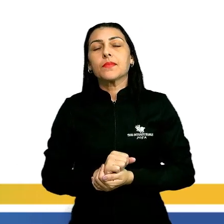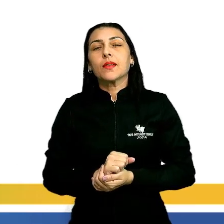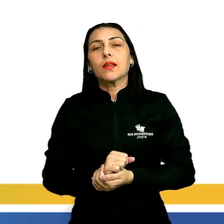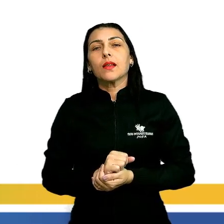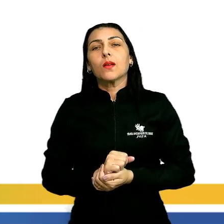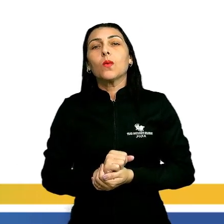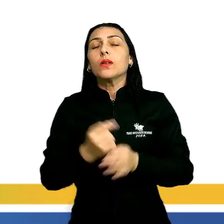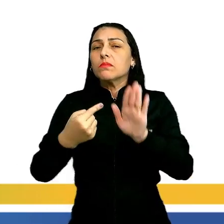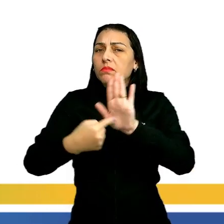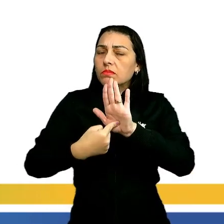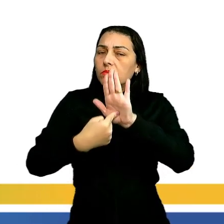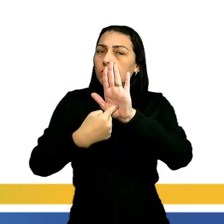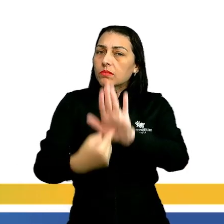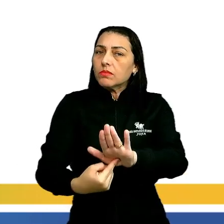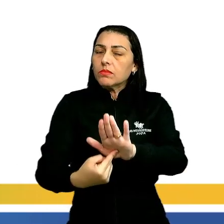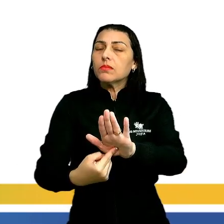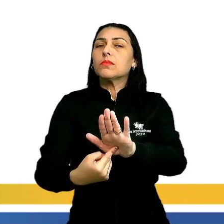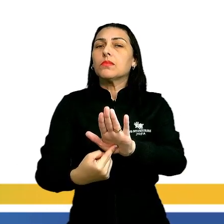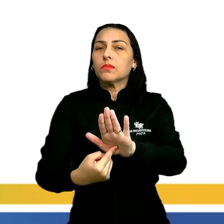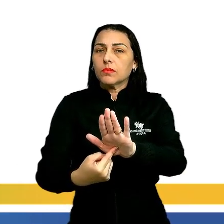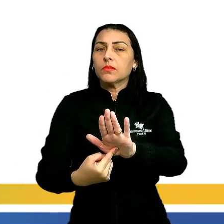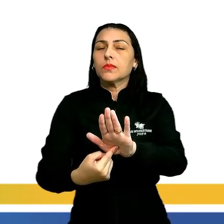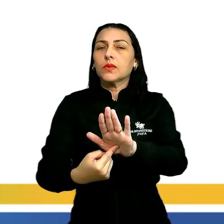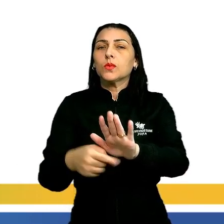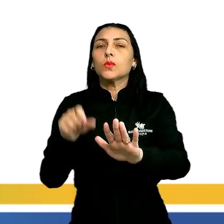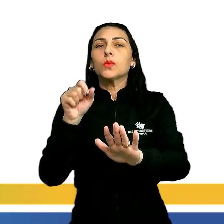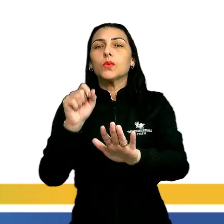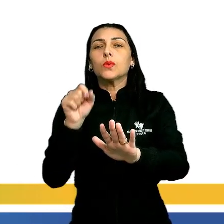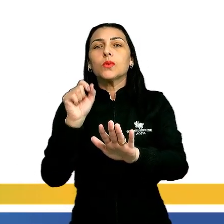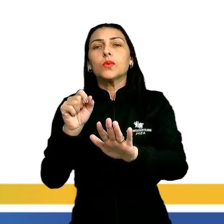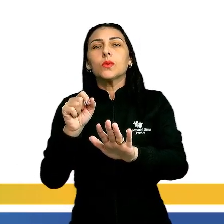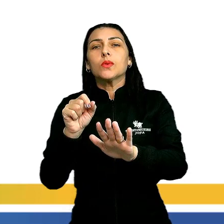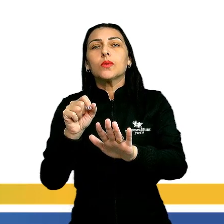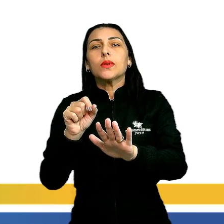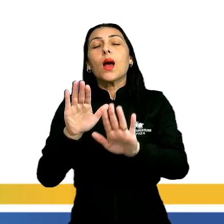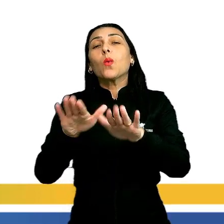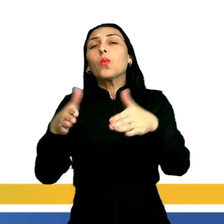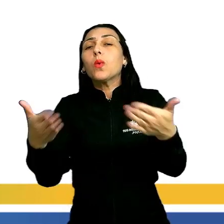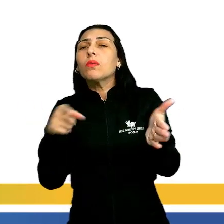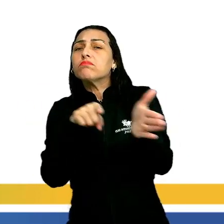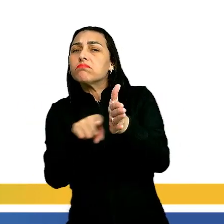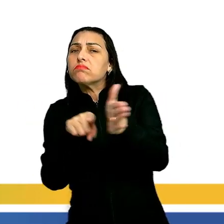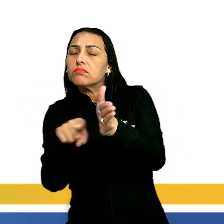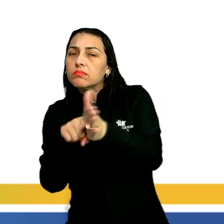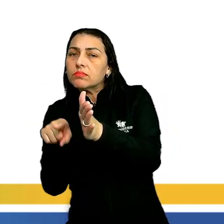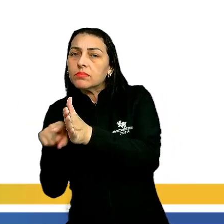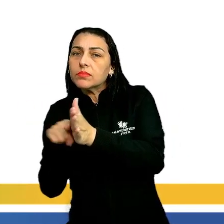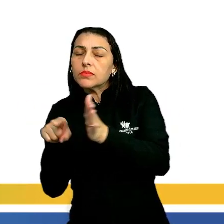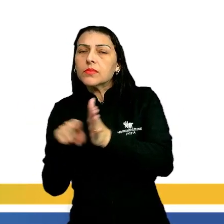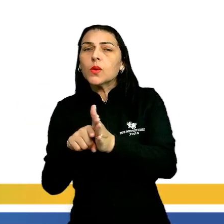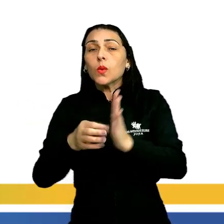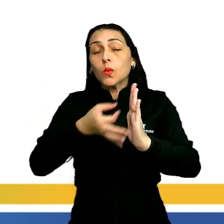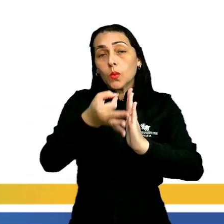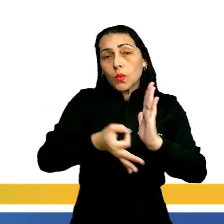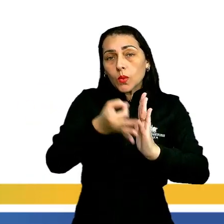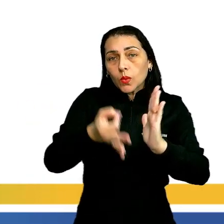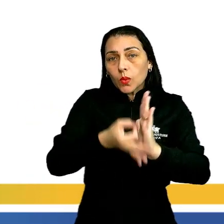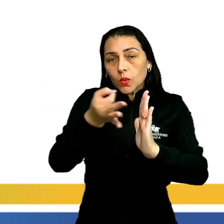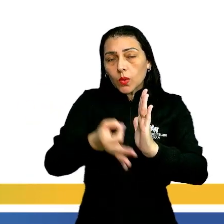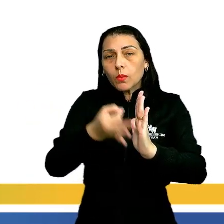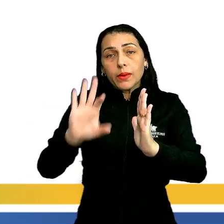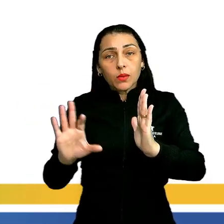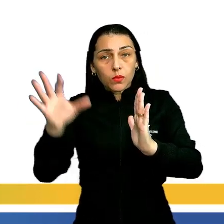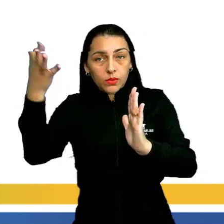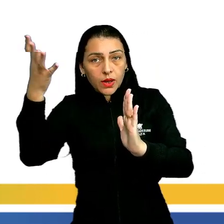Quando é posta de parte uma das questões acerca da qual ou pela qual o argumento se